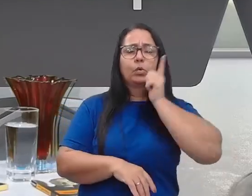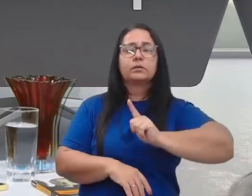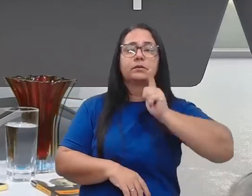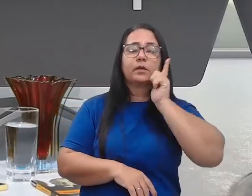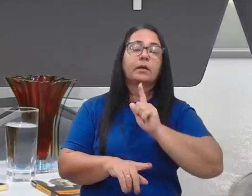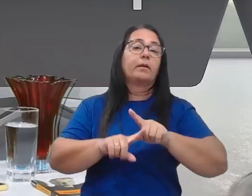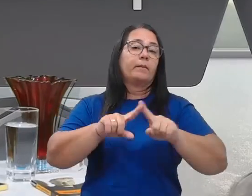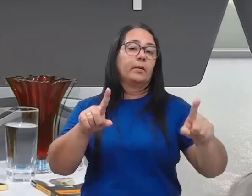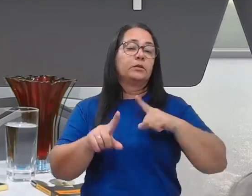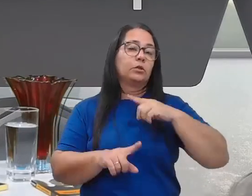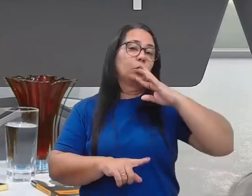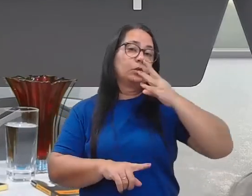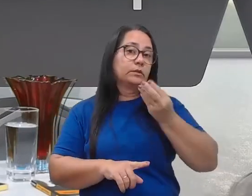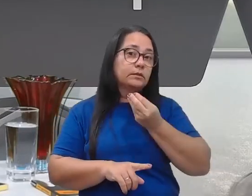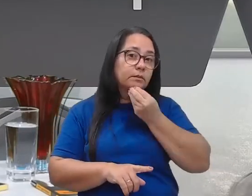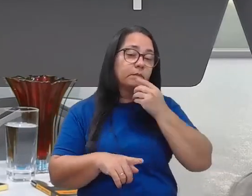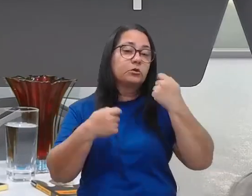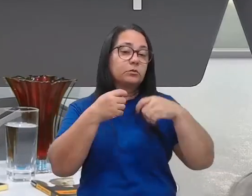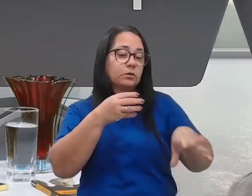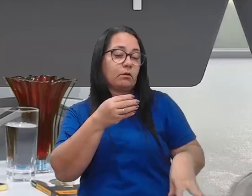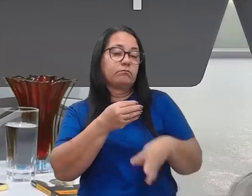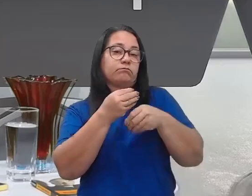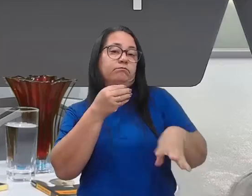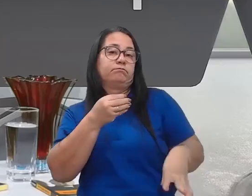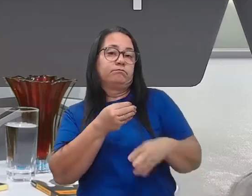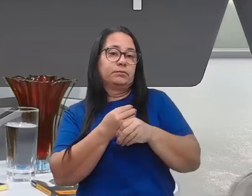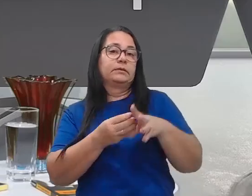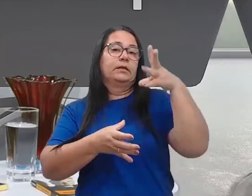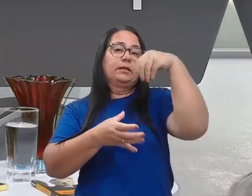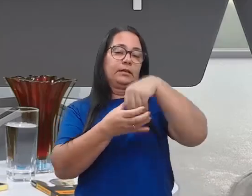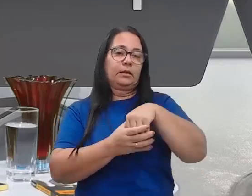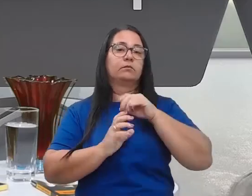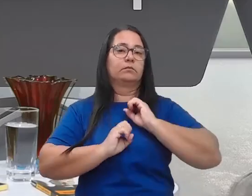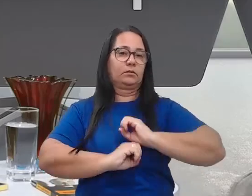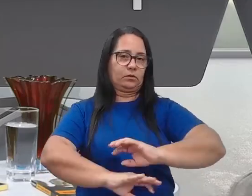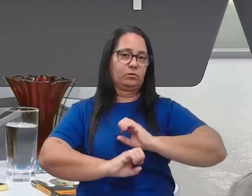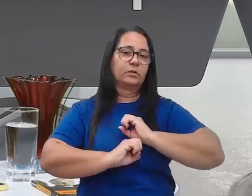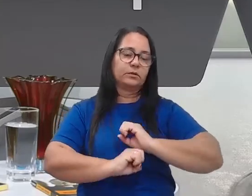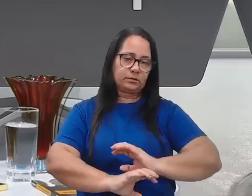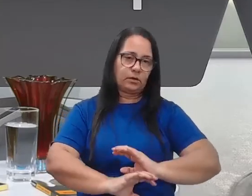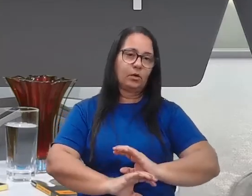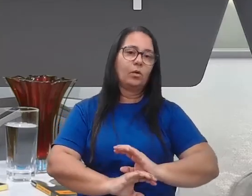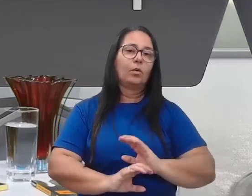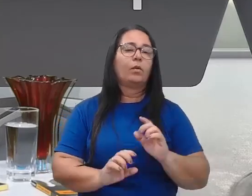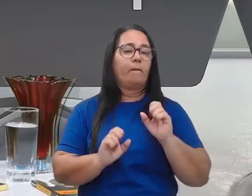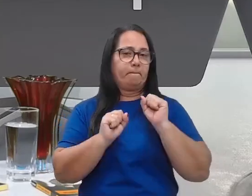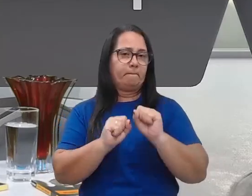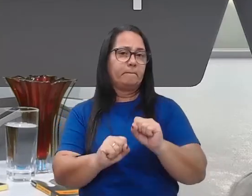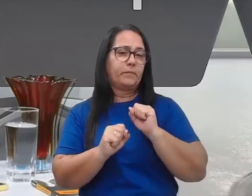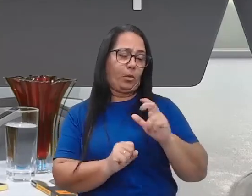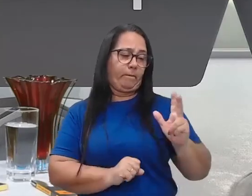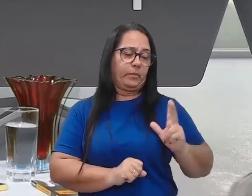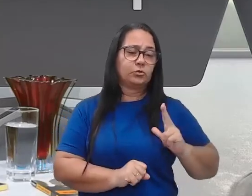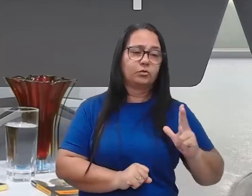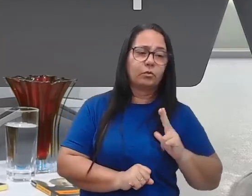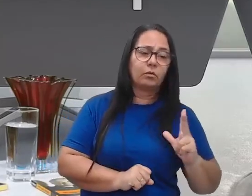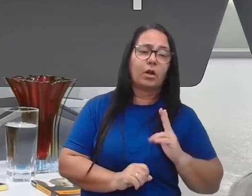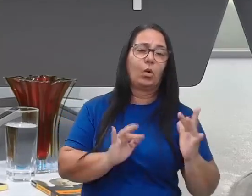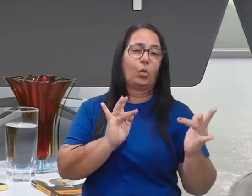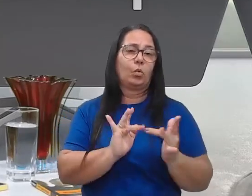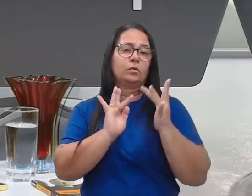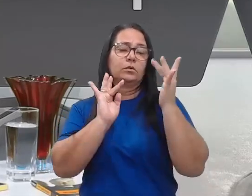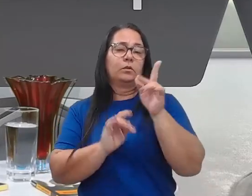que são adquiridos no ambiente educacional mesmo. Seja no particular, se você contata um professor, seja numa sala de